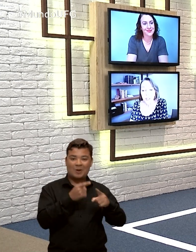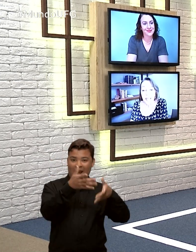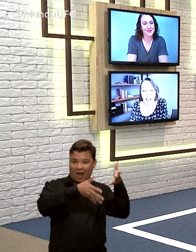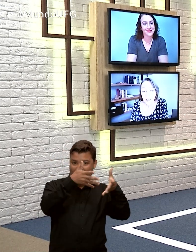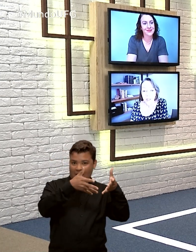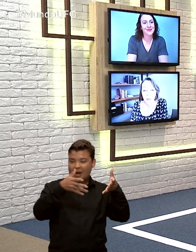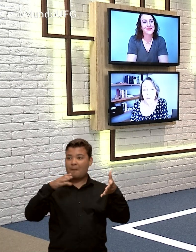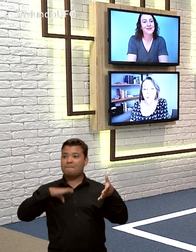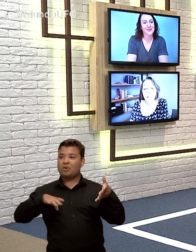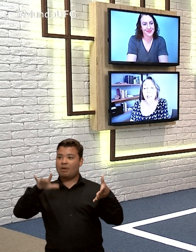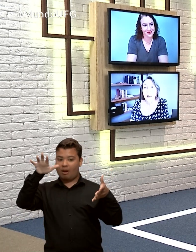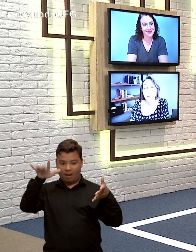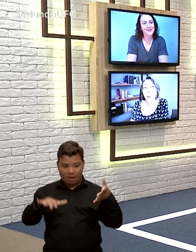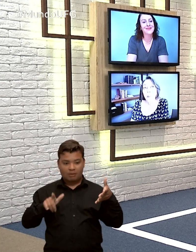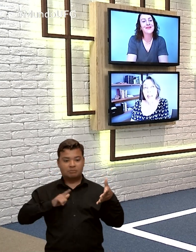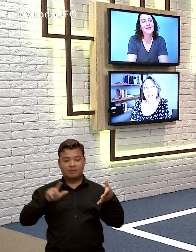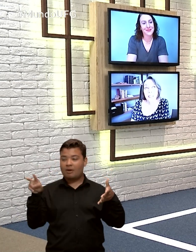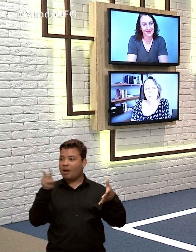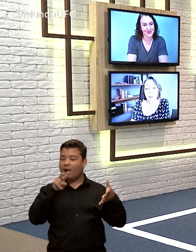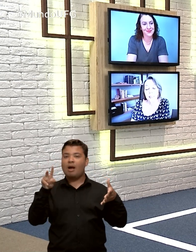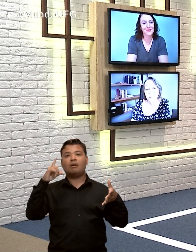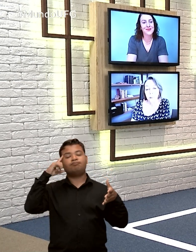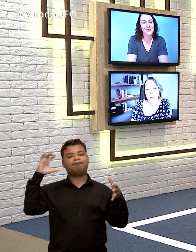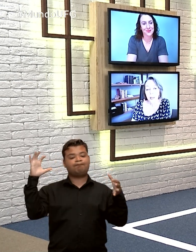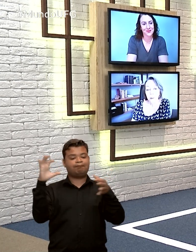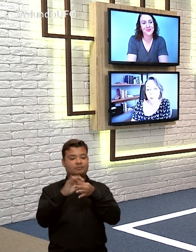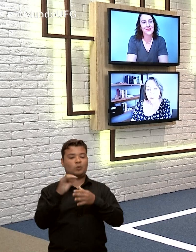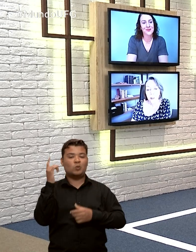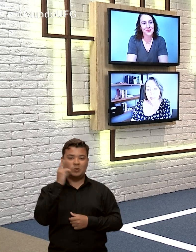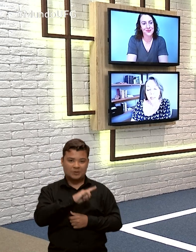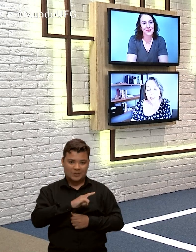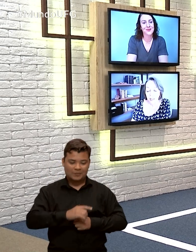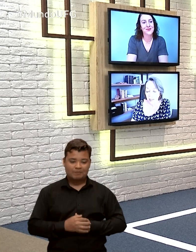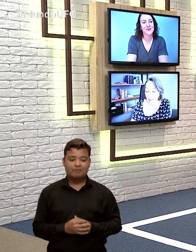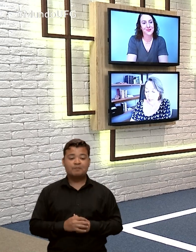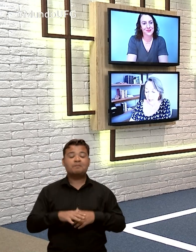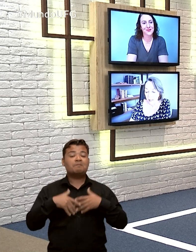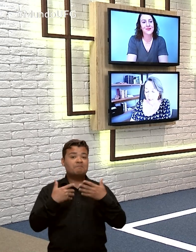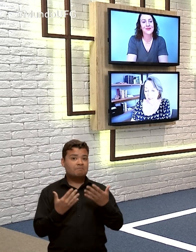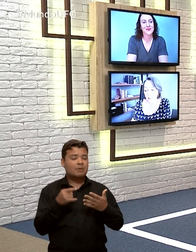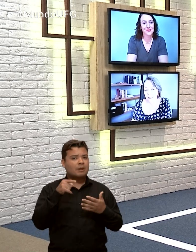bem didático. Bom, esse primeiro,